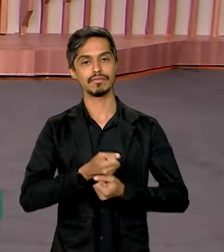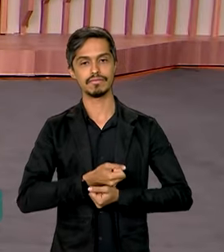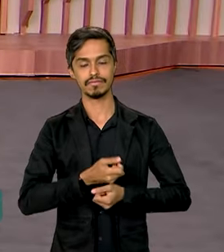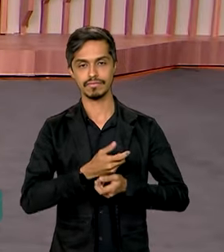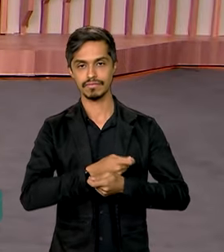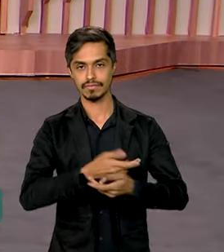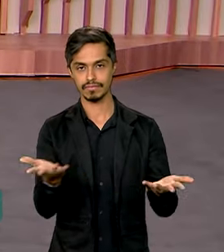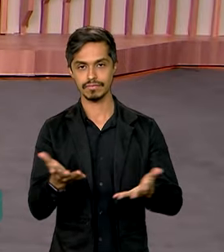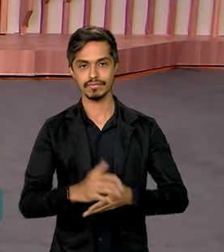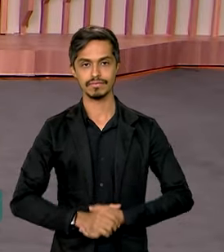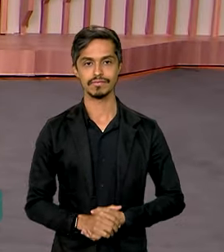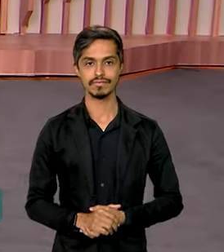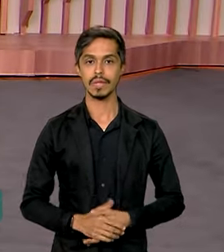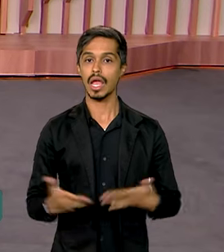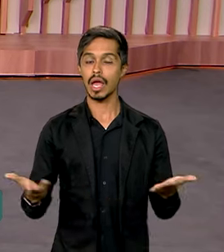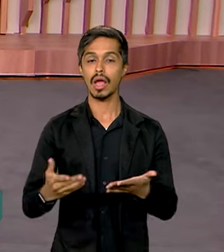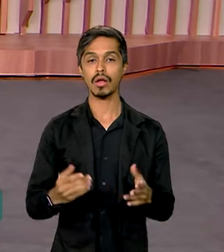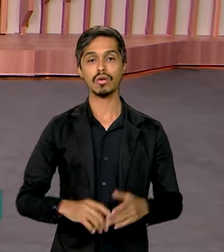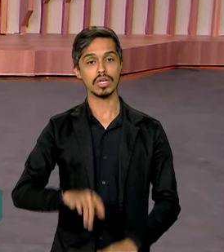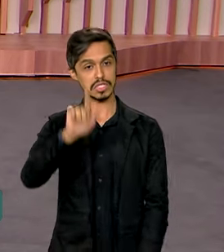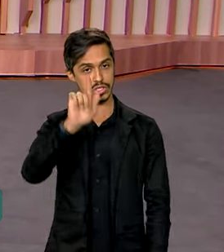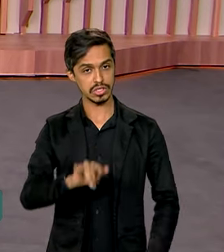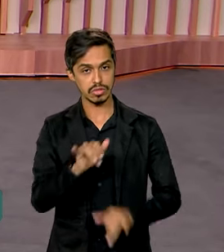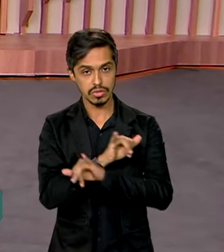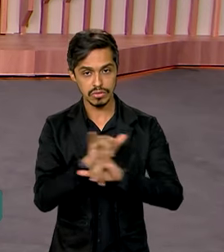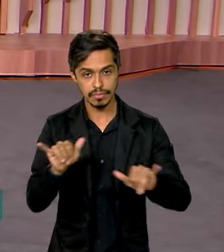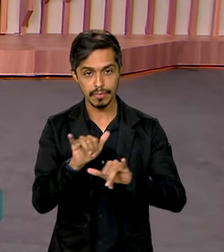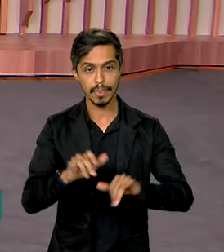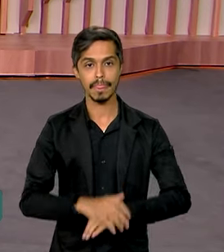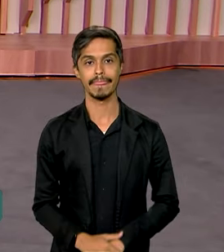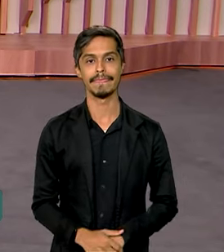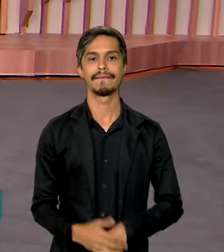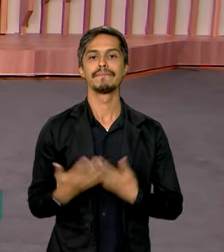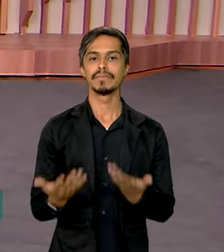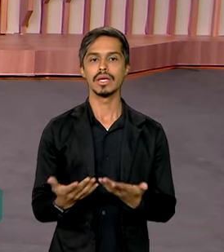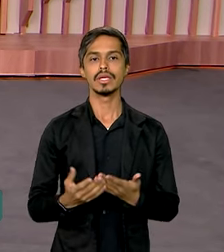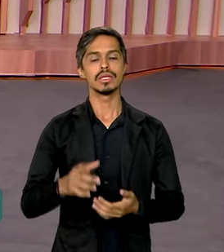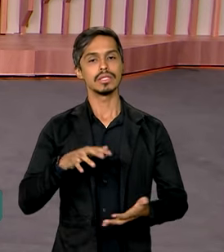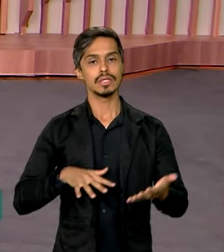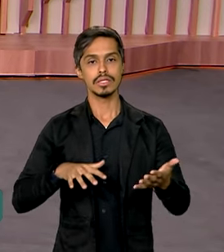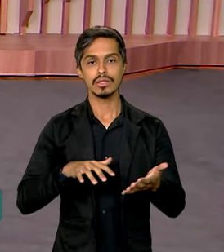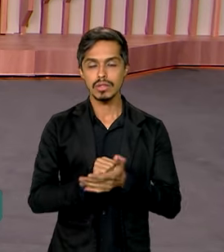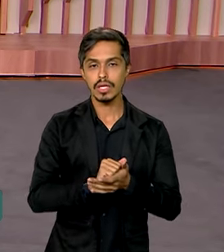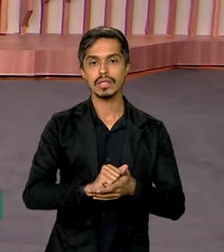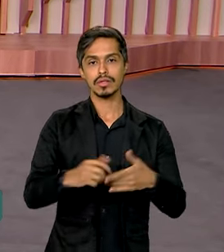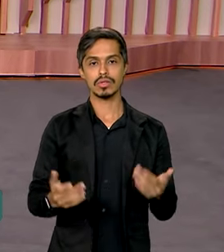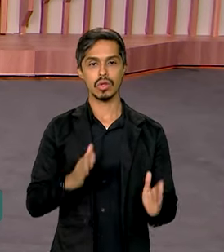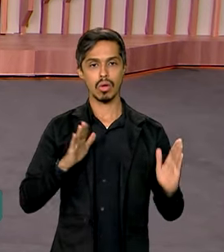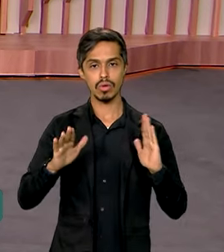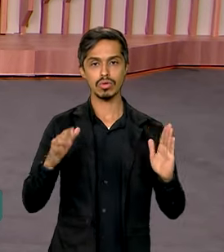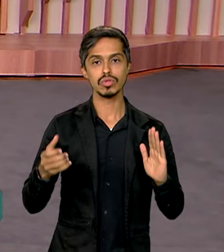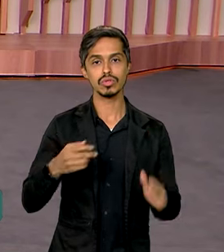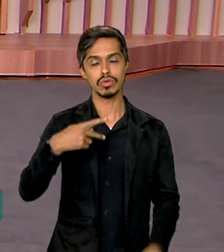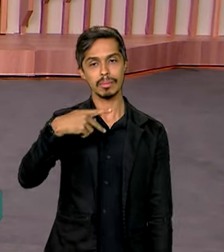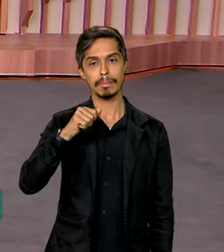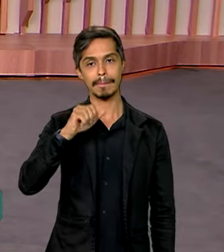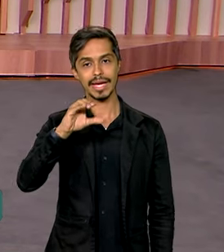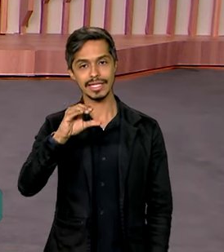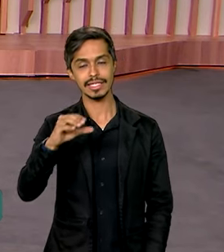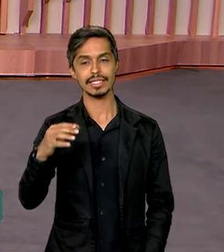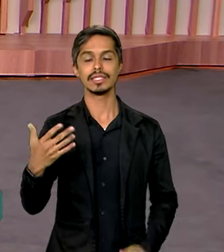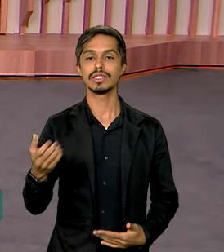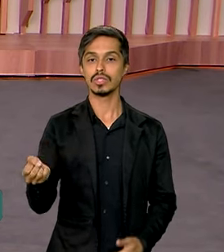informação importante para gestores. Termina hoje o prazo para o cadastramento de propostas no novo PAC Saúde.